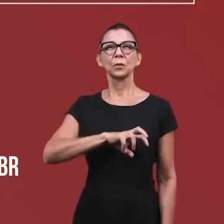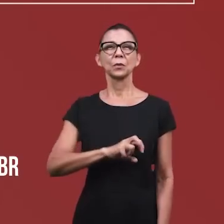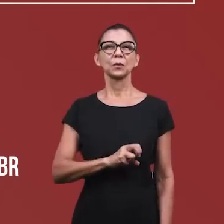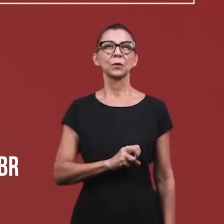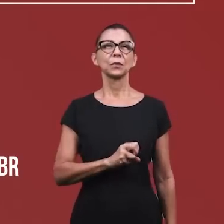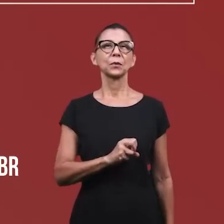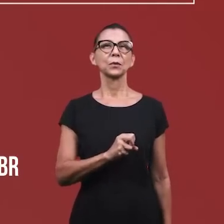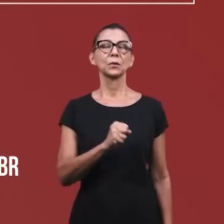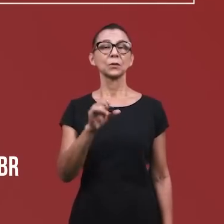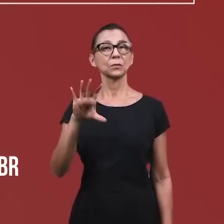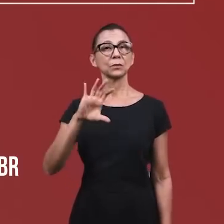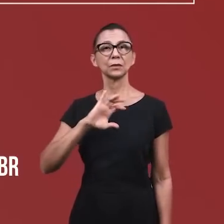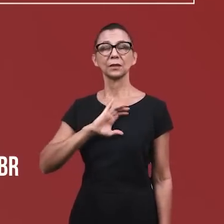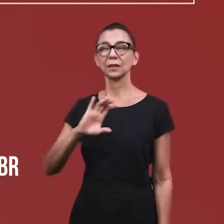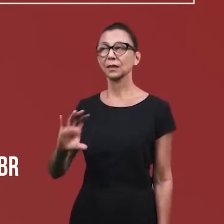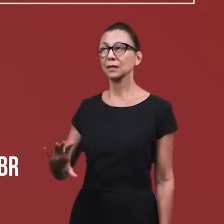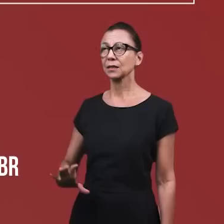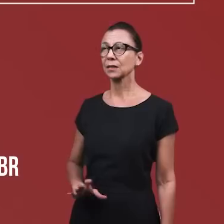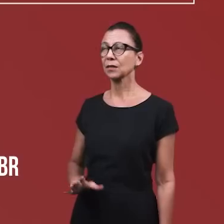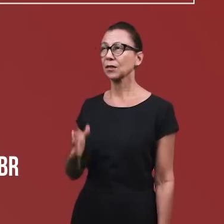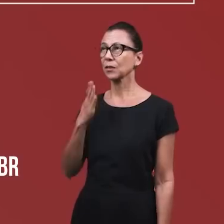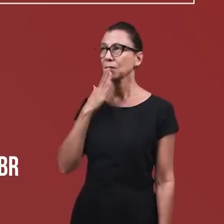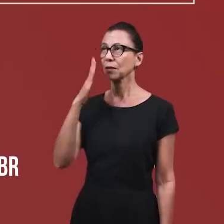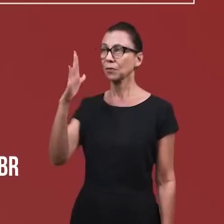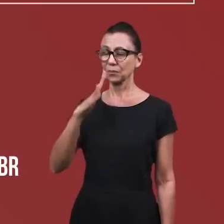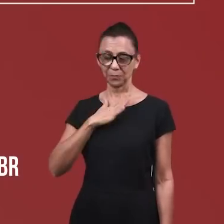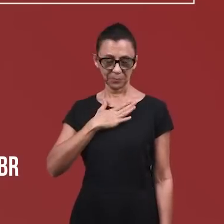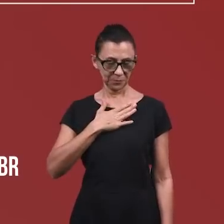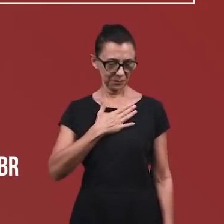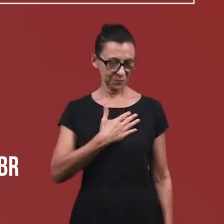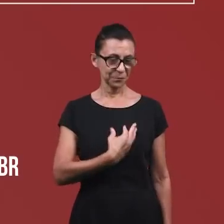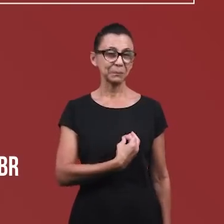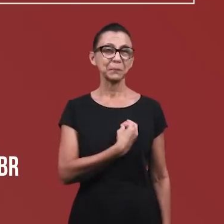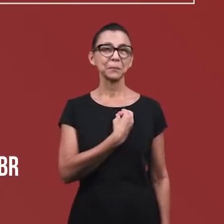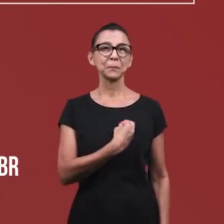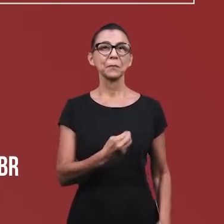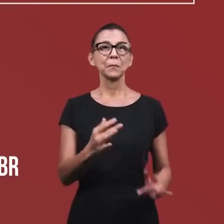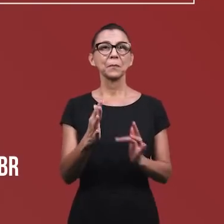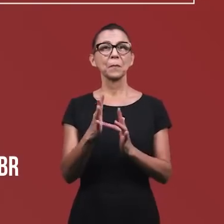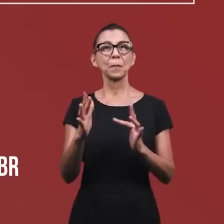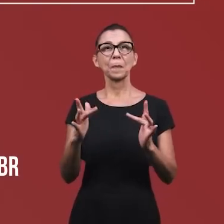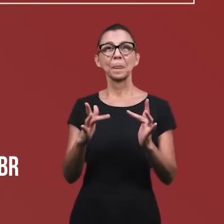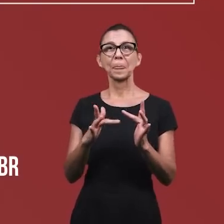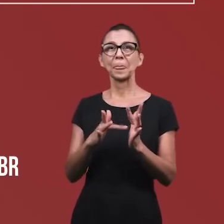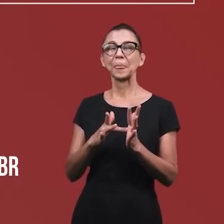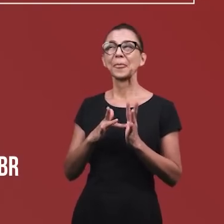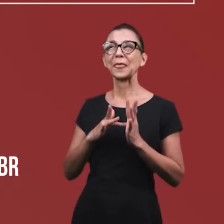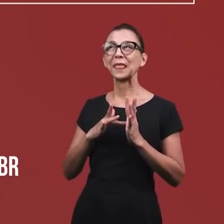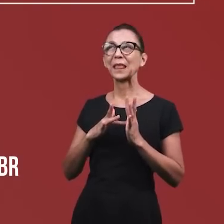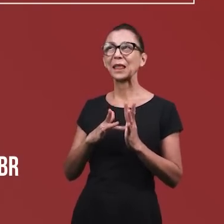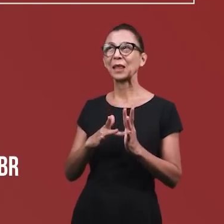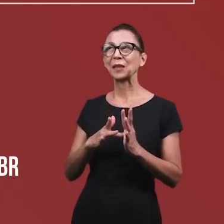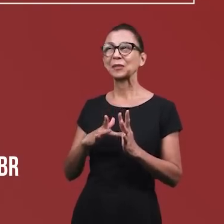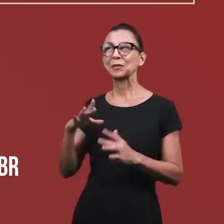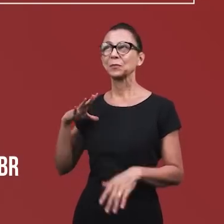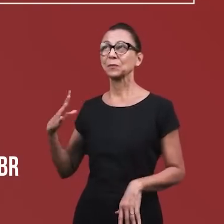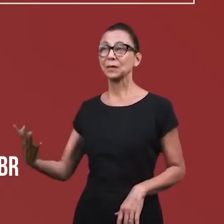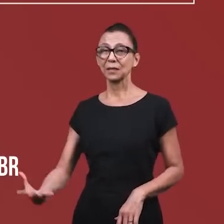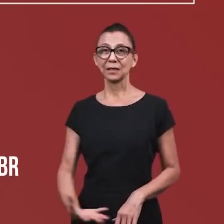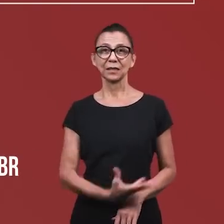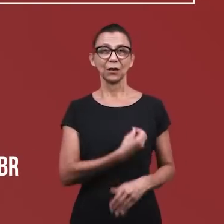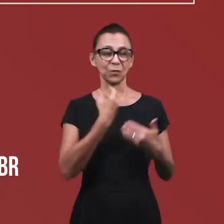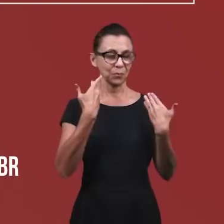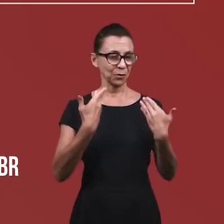que Cristo tem por mim. Jesus achou-me,